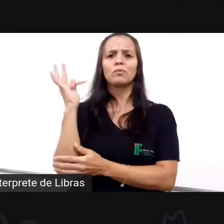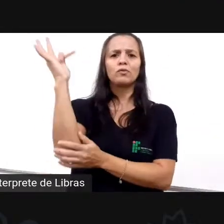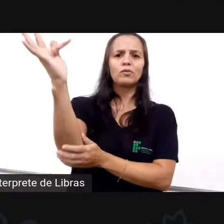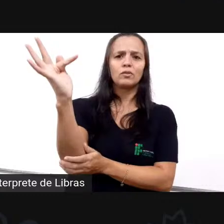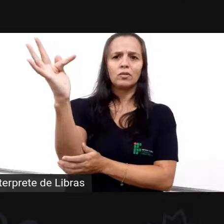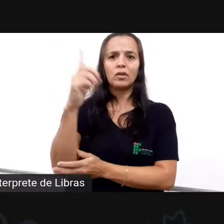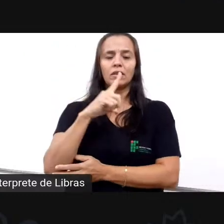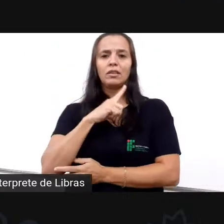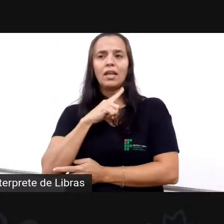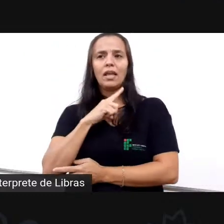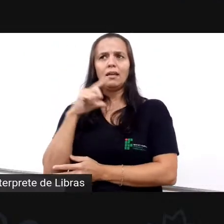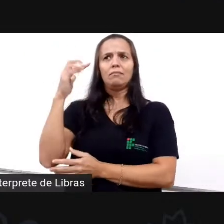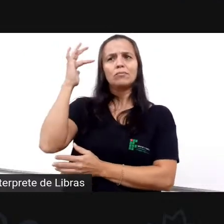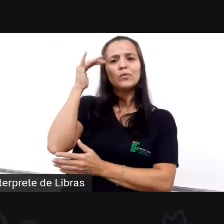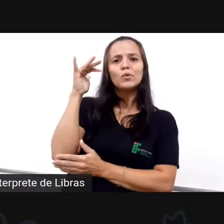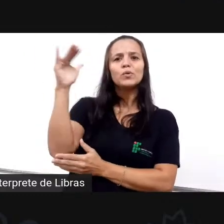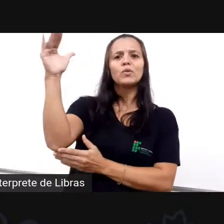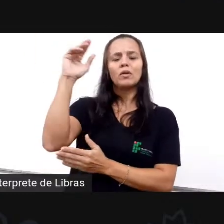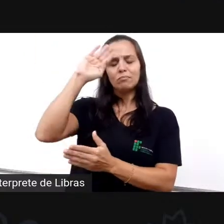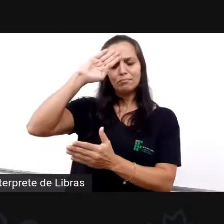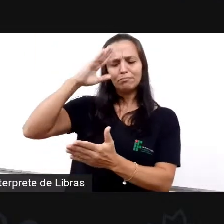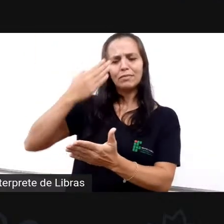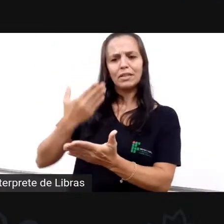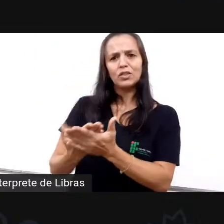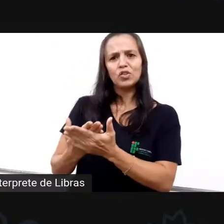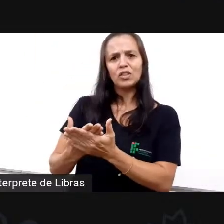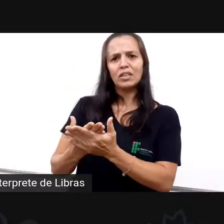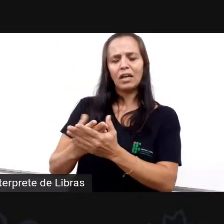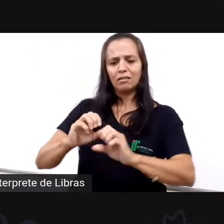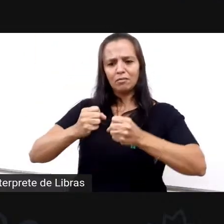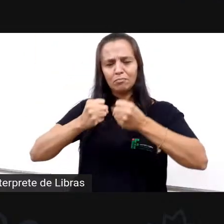Tenha um sonho, acredite no seu potencial.